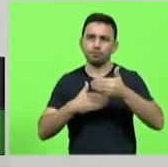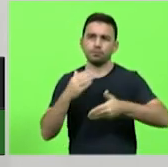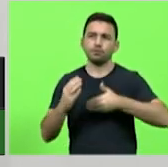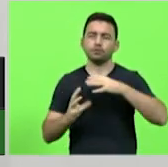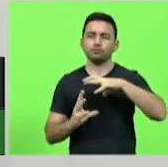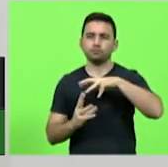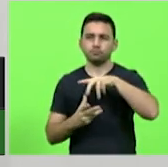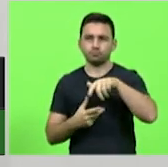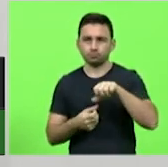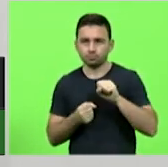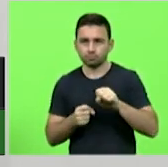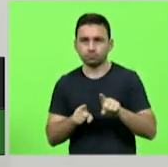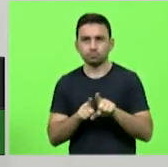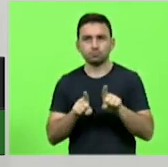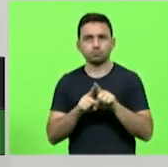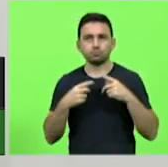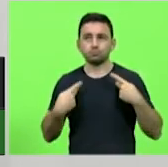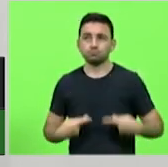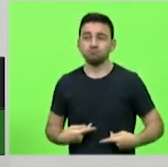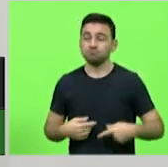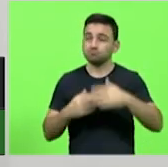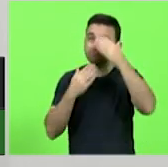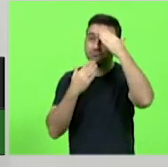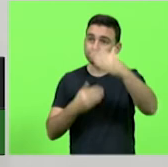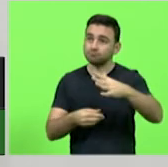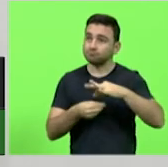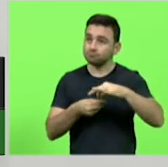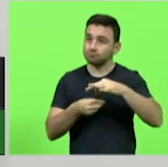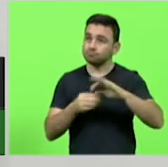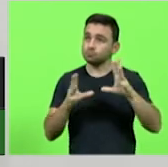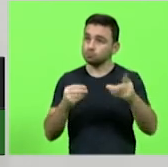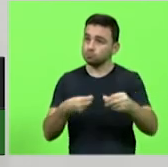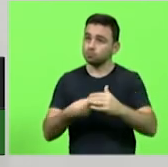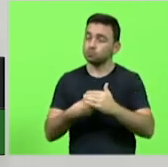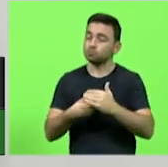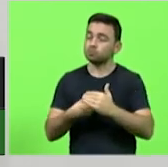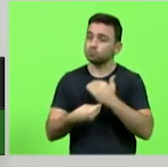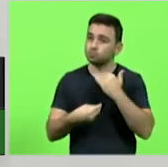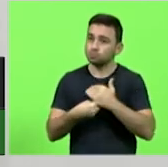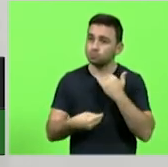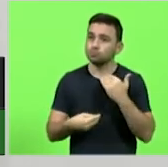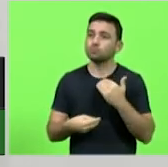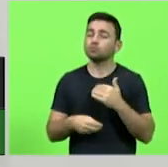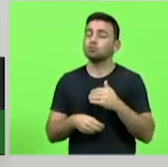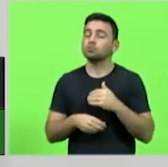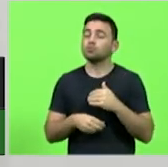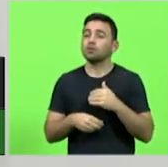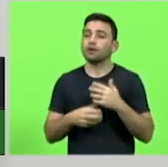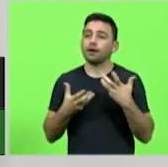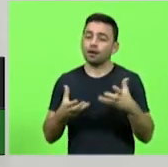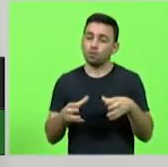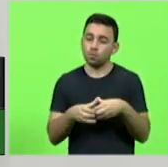E eu quero aqui agradecer às entidades que sugeriram a criação da Frente Parlamentar,